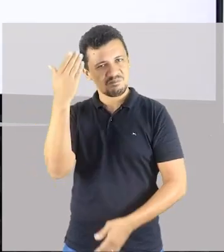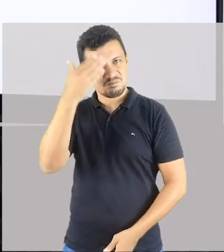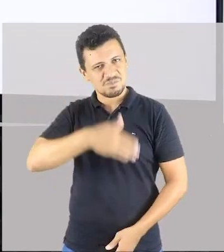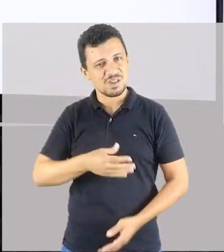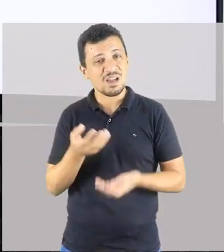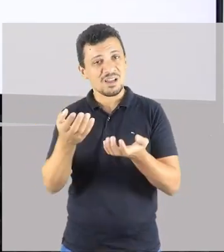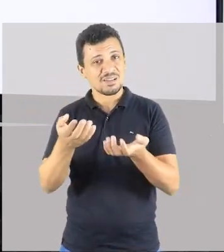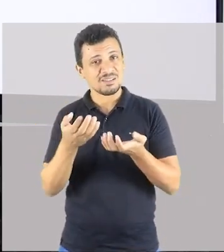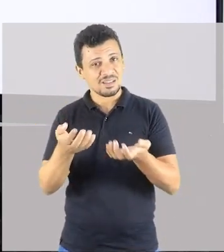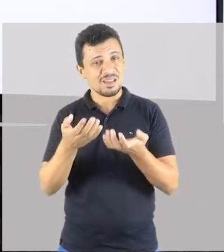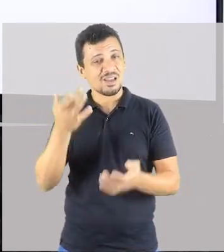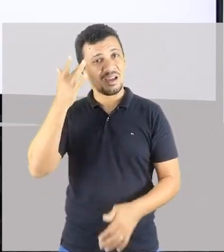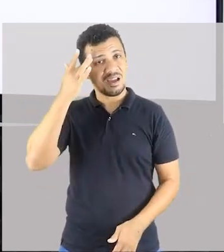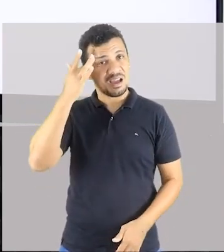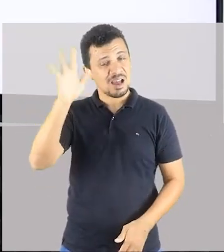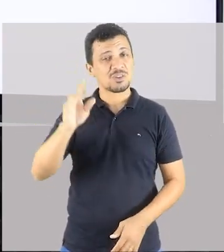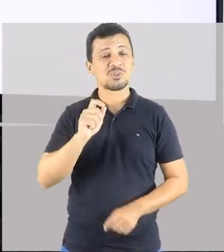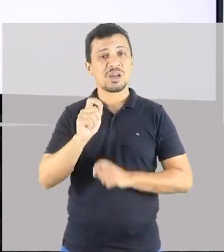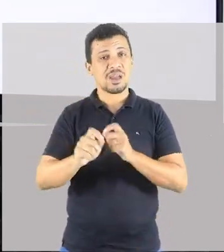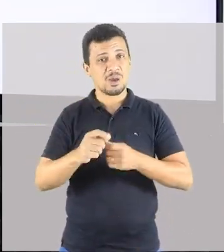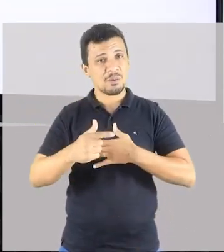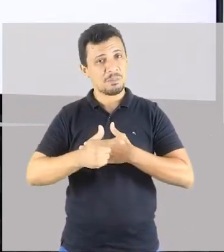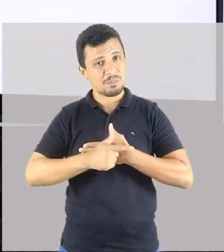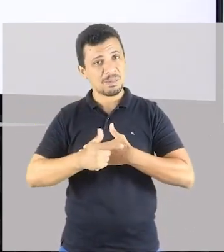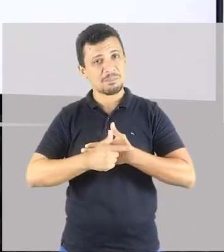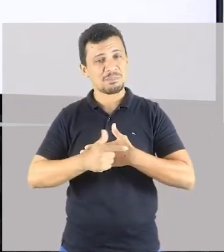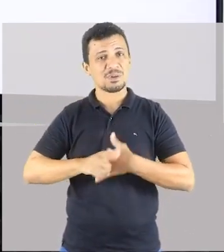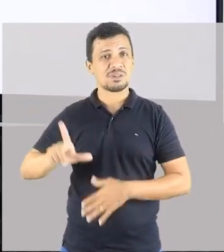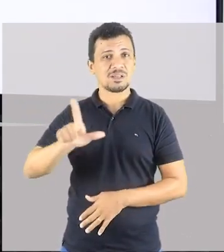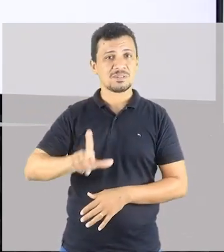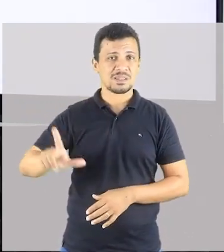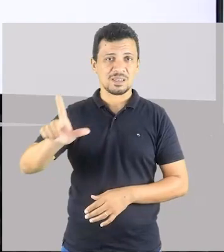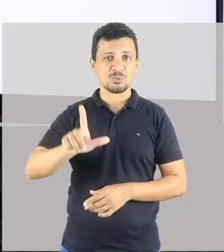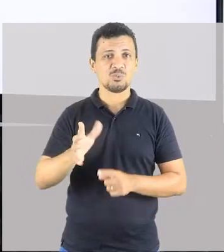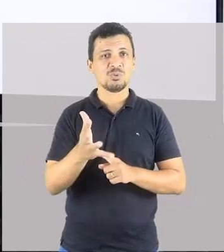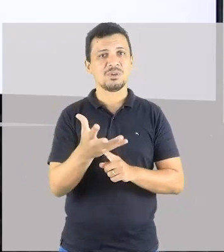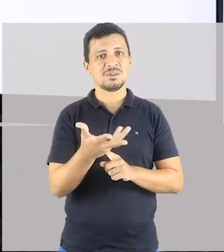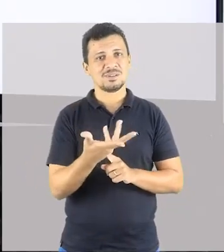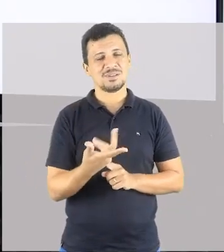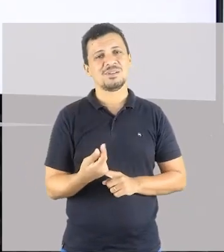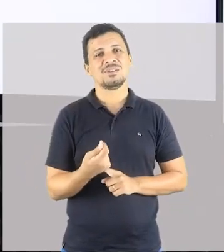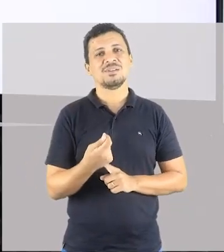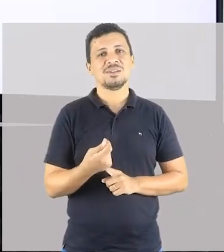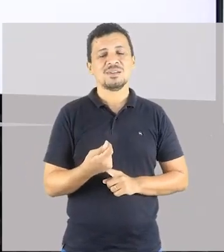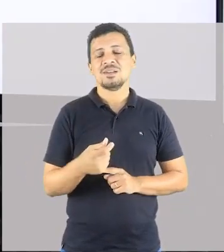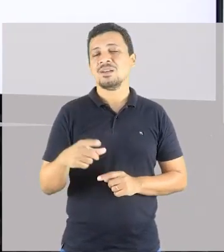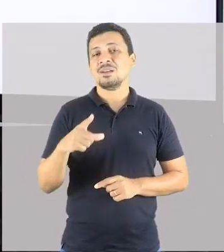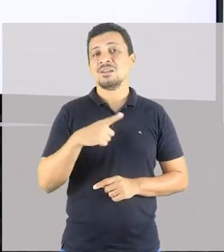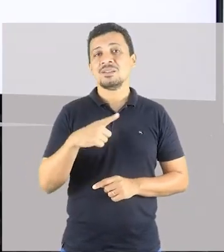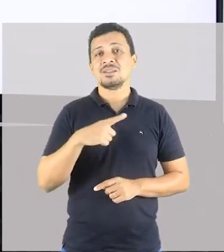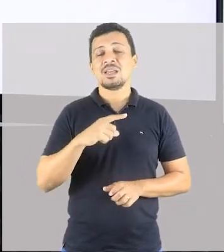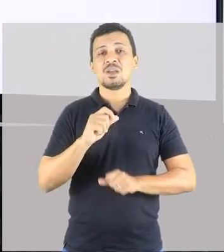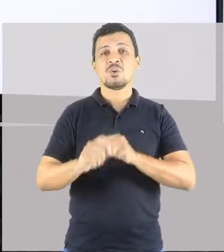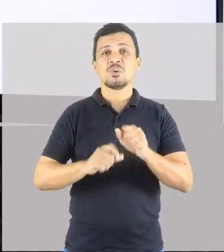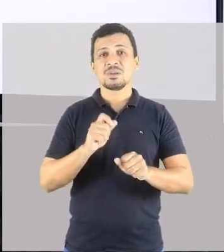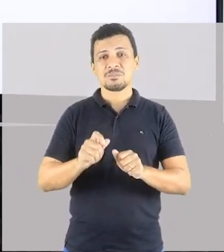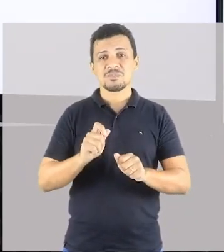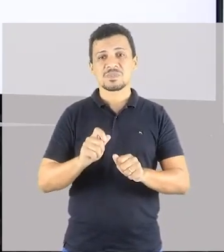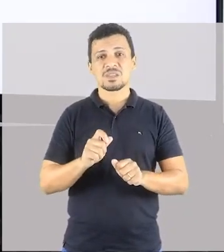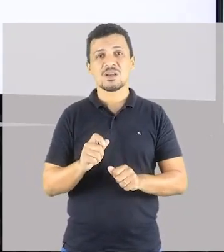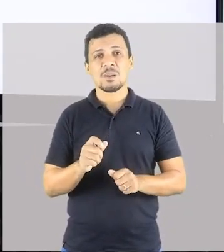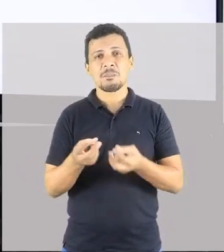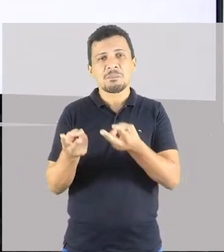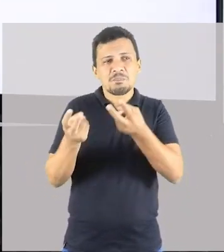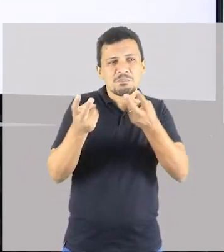eles acham, consideram que é o papel da literatura, que é o papel da arte, e aí nós passamos a ter uma outra forma